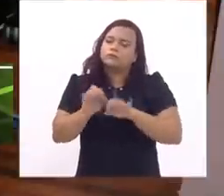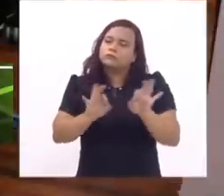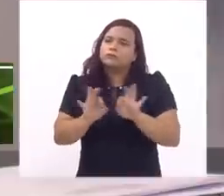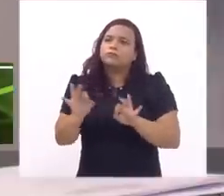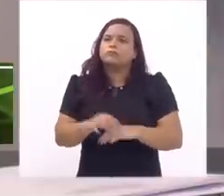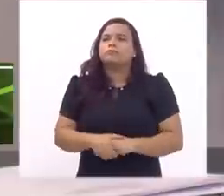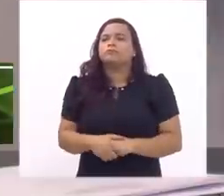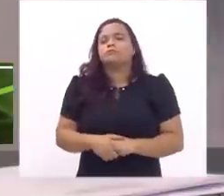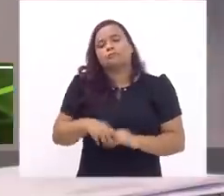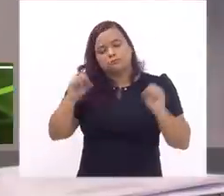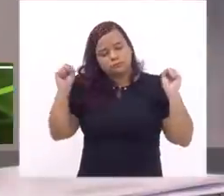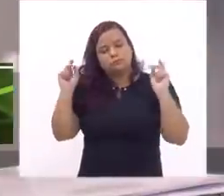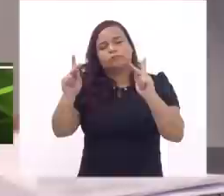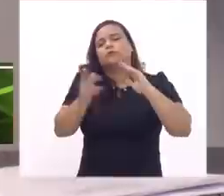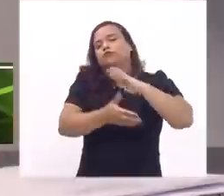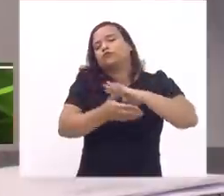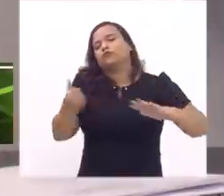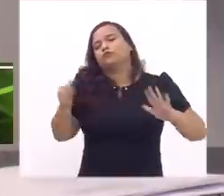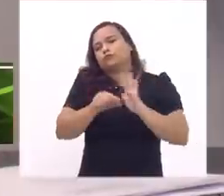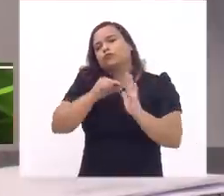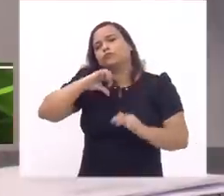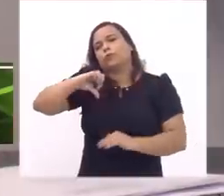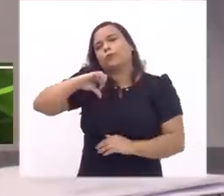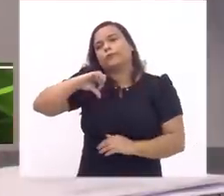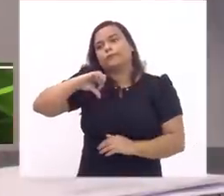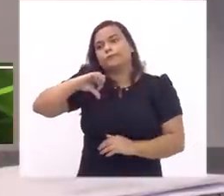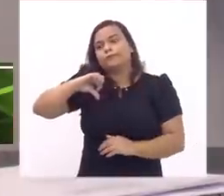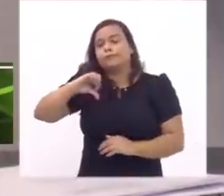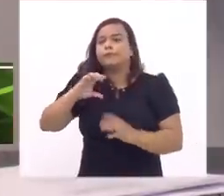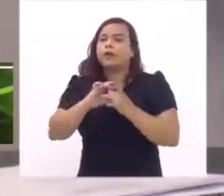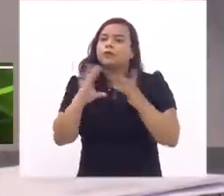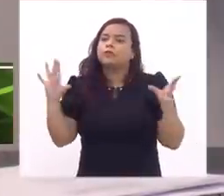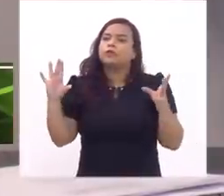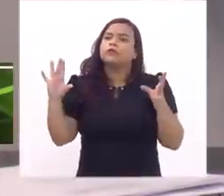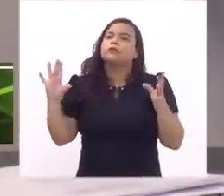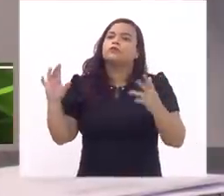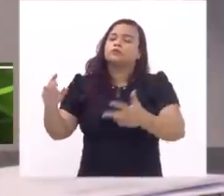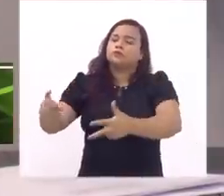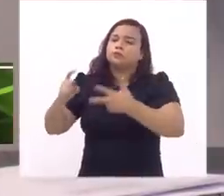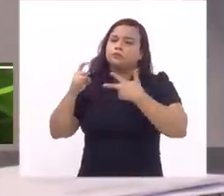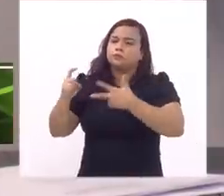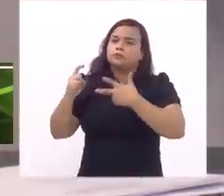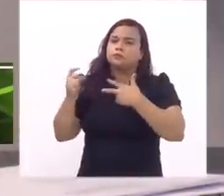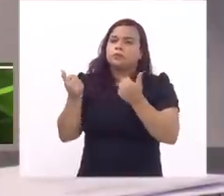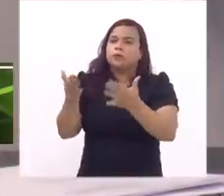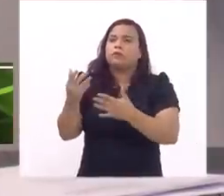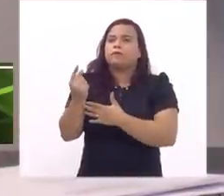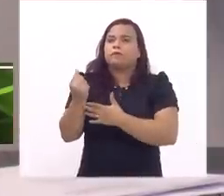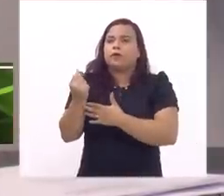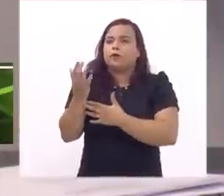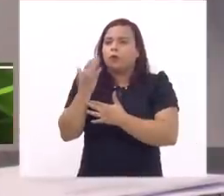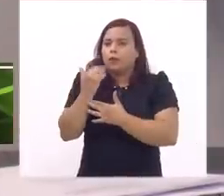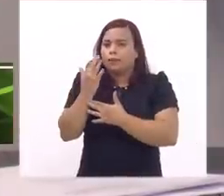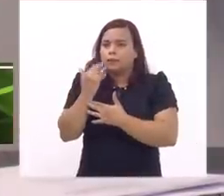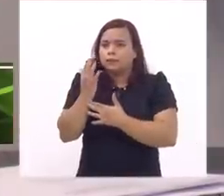Sem problema. Então, retirado o nono. Autoriza o Poder Executivo a estabelecer valor da alimentação, deputada